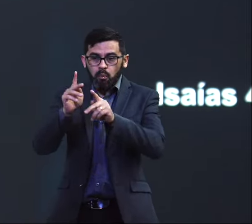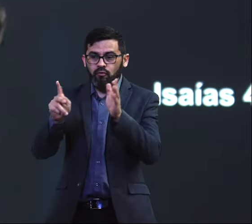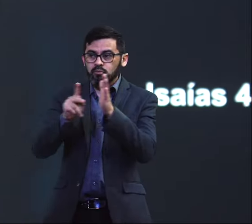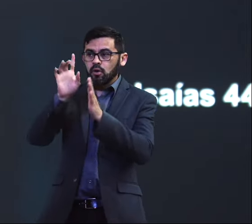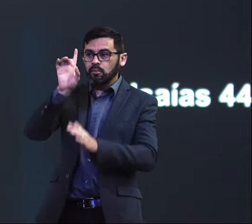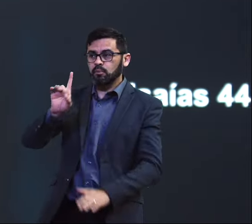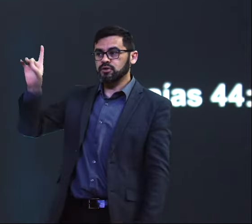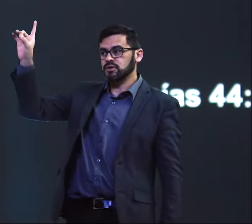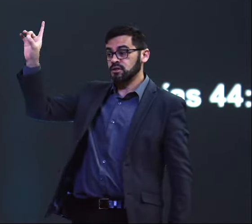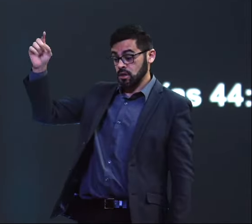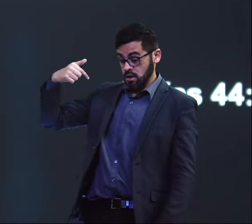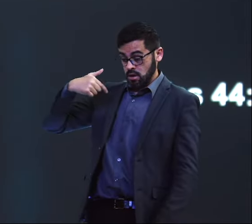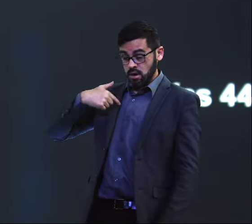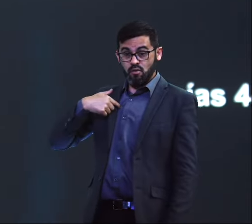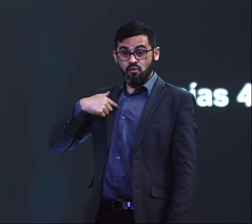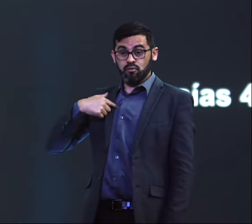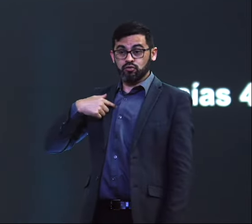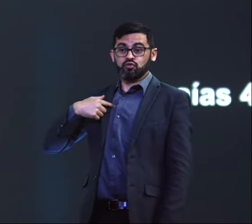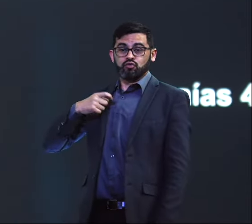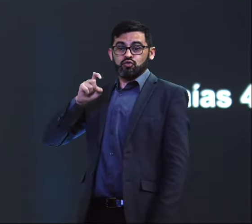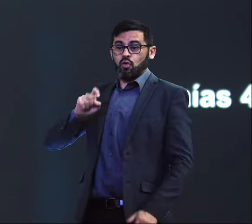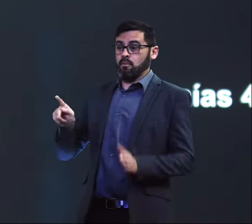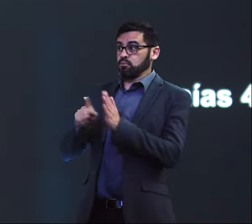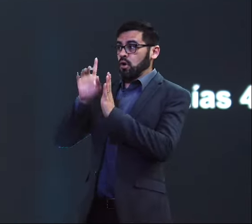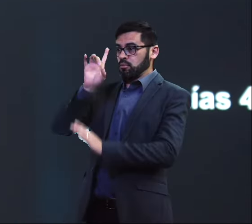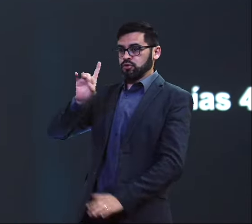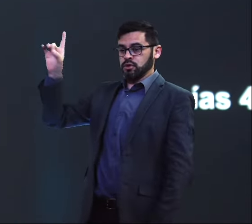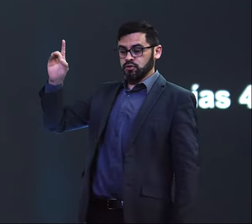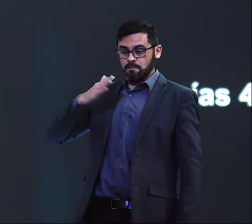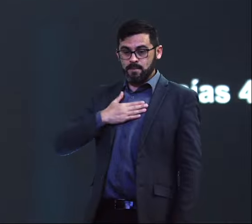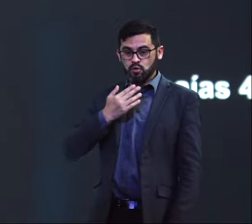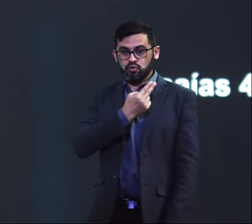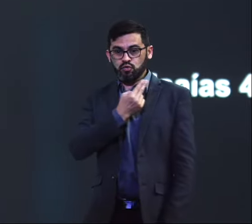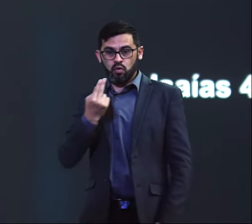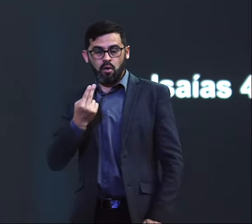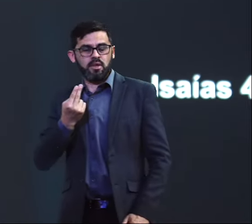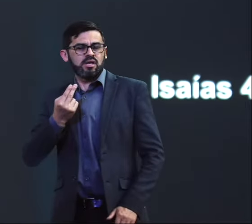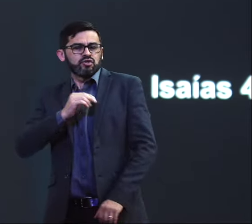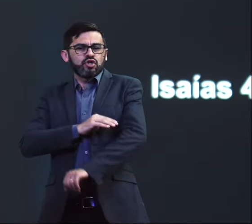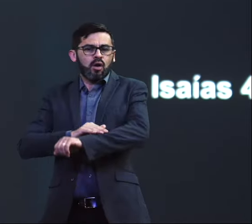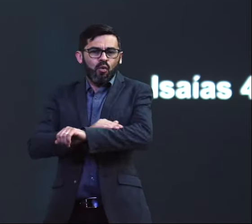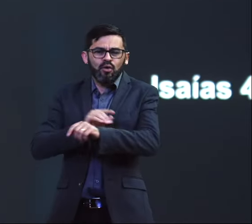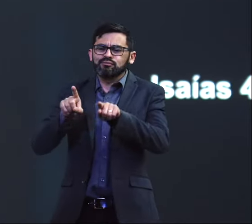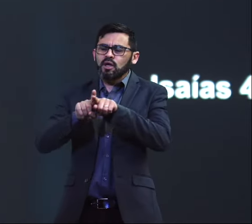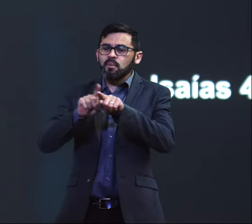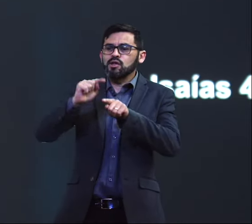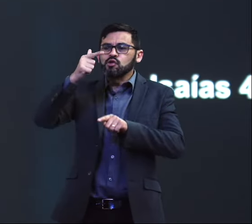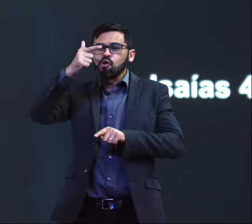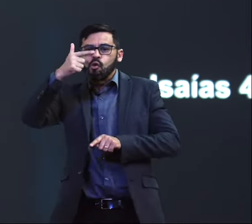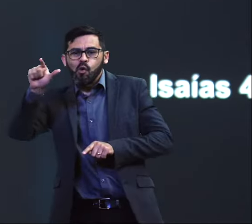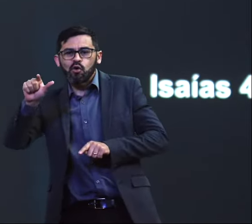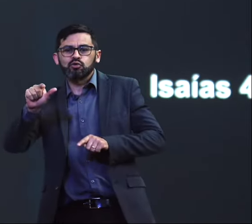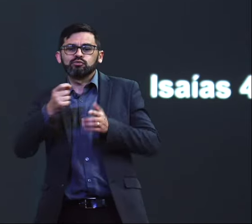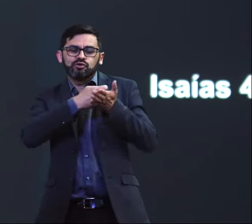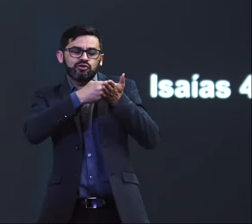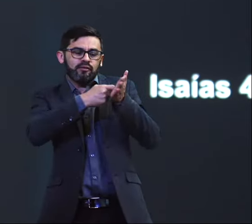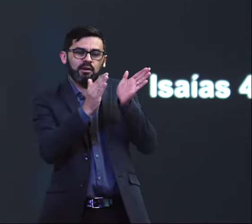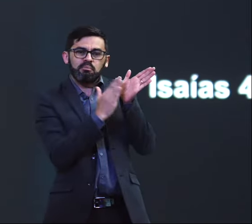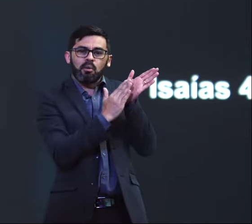assim, eu sou do Senhor, outro dirá, o meu nome é Jacó, e ainda outro escreverá na sua mão,